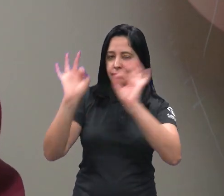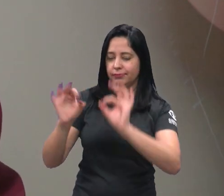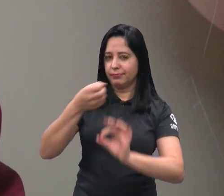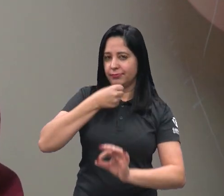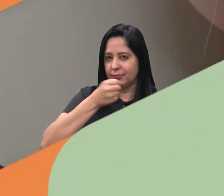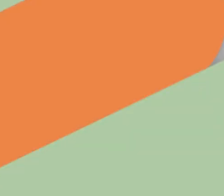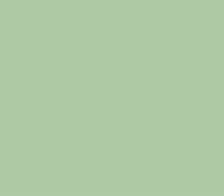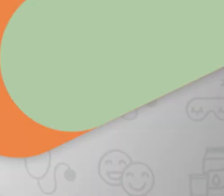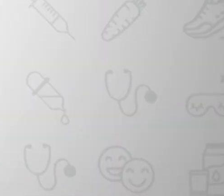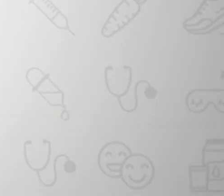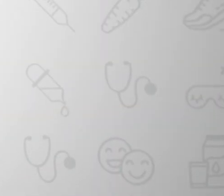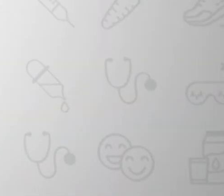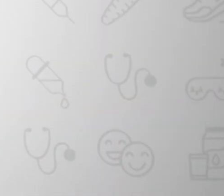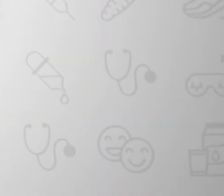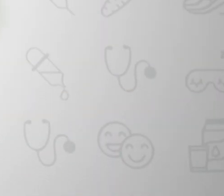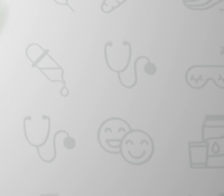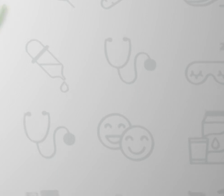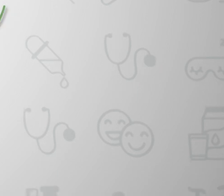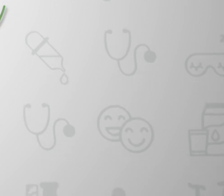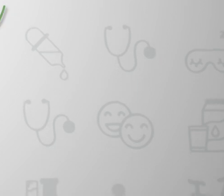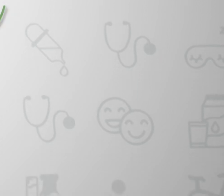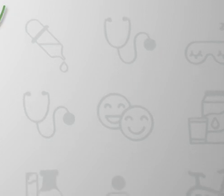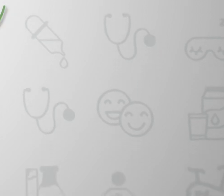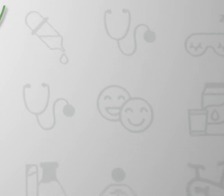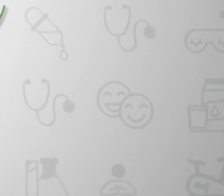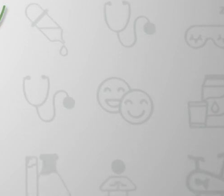já voltamos.